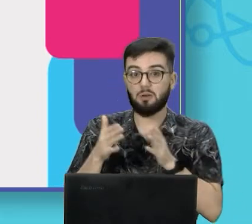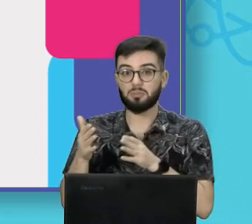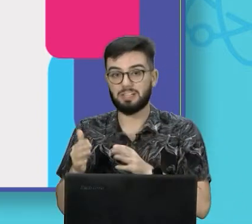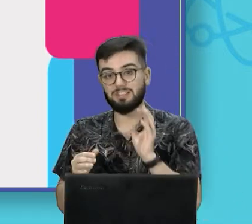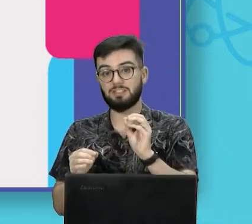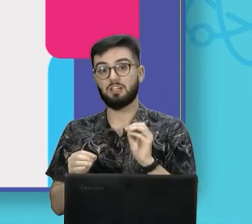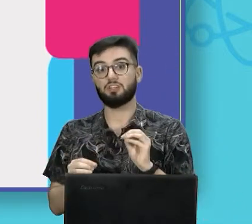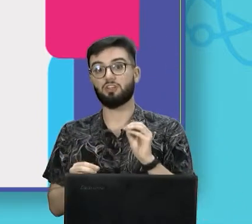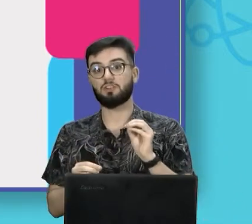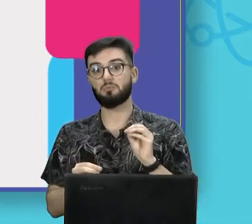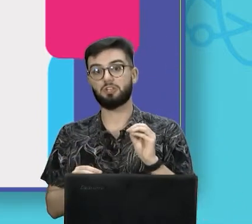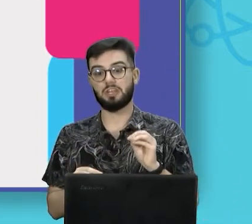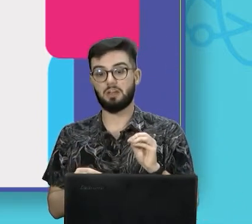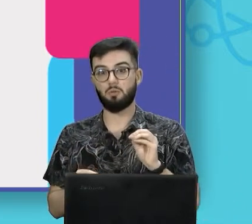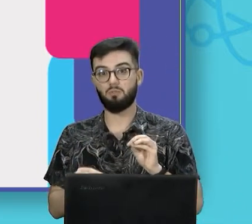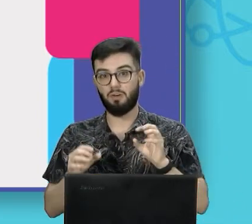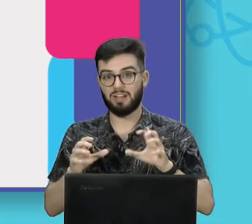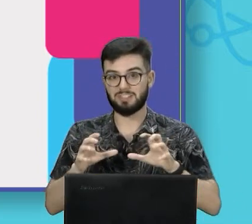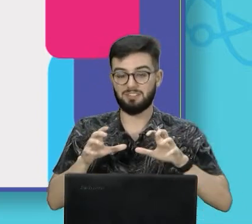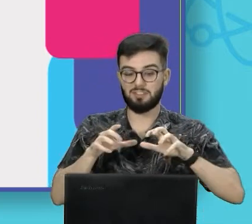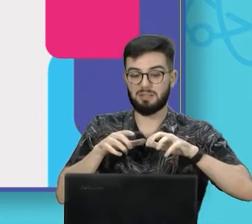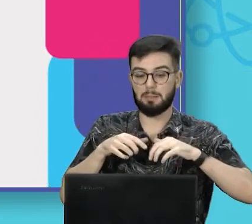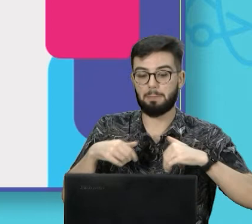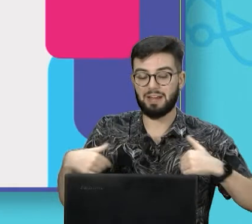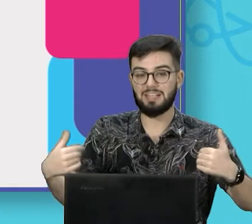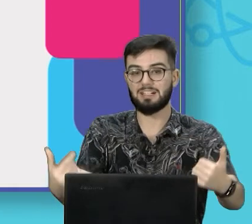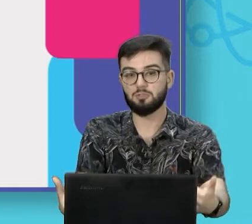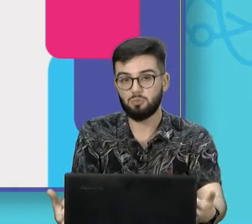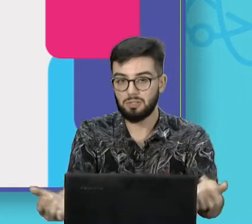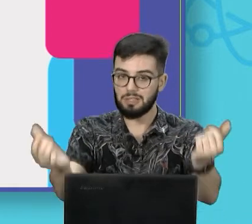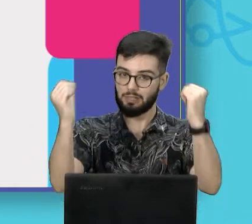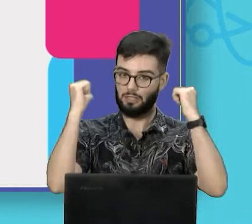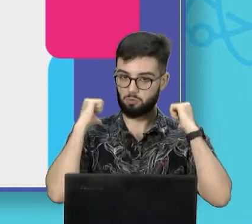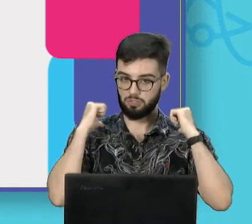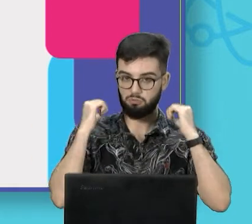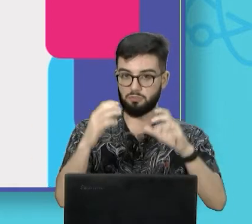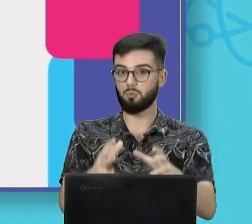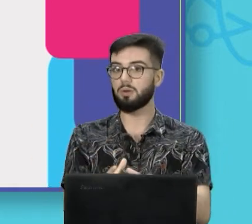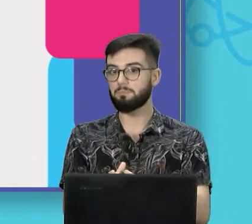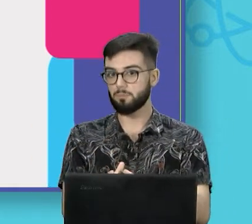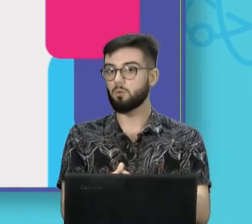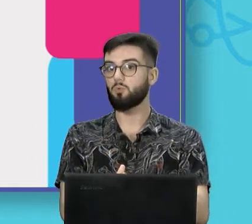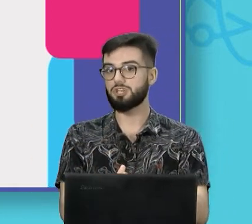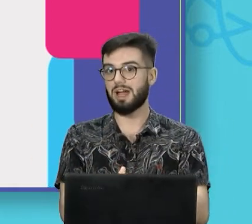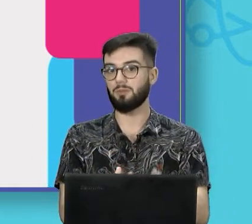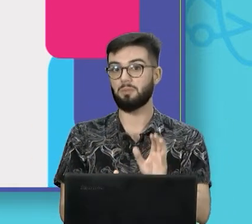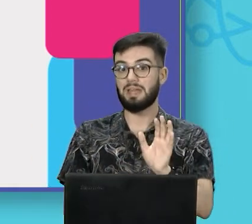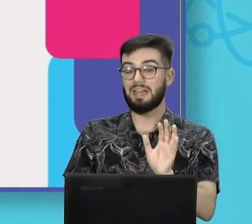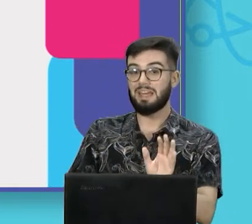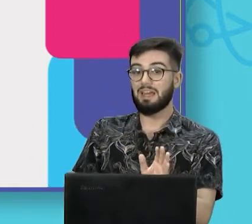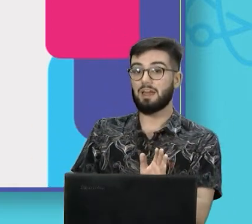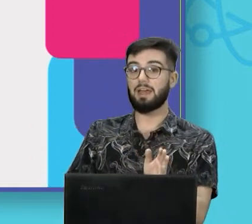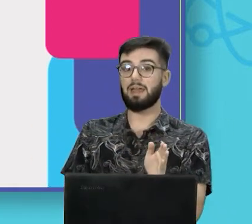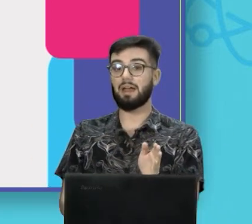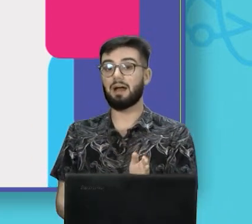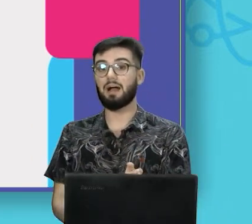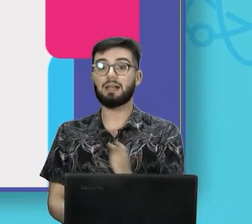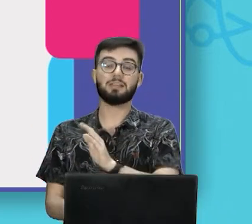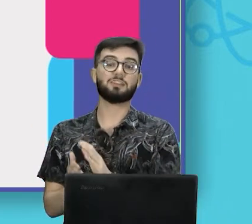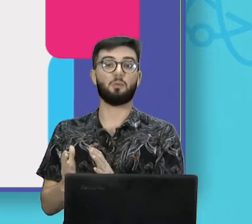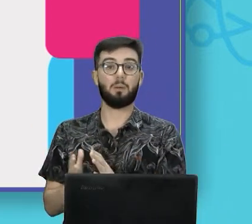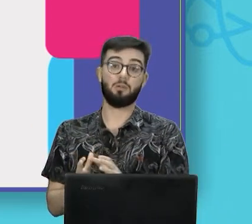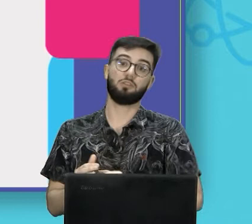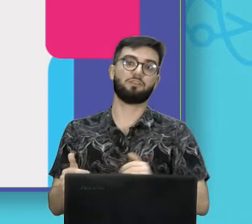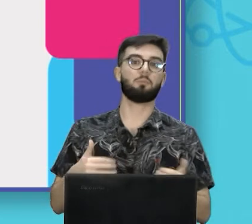quer que acontece nós vamos ter um Vargas cada vez mais aparelhando em torno da sua figura o estado é